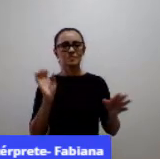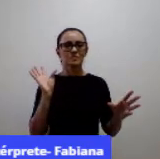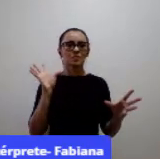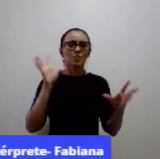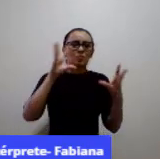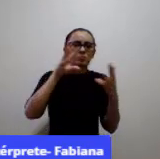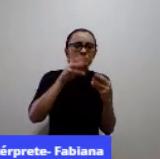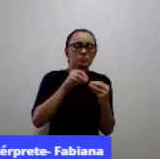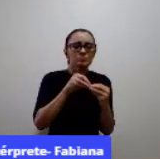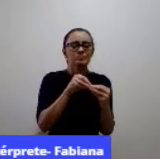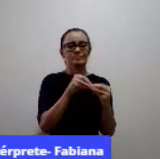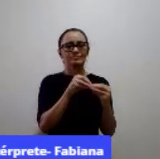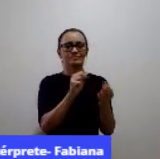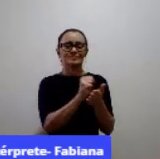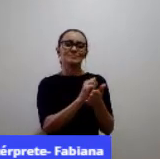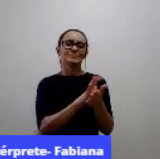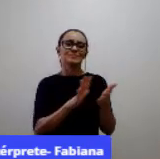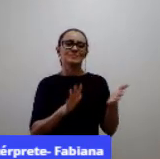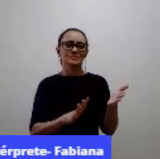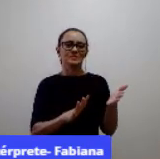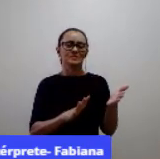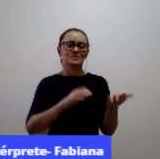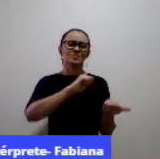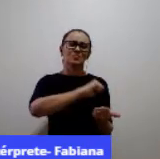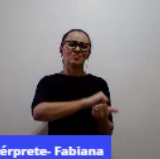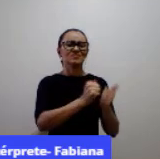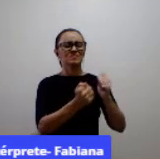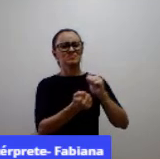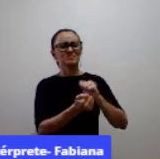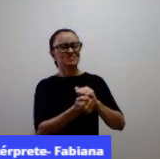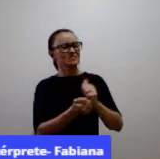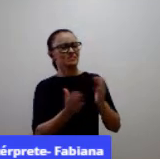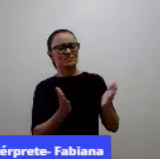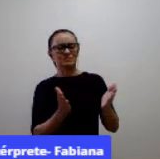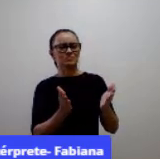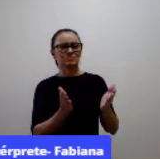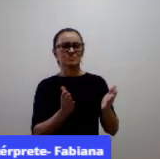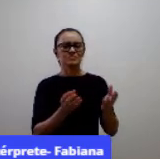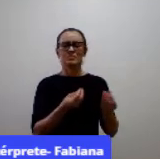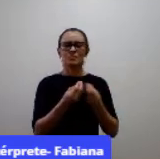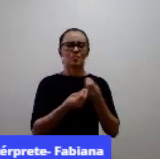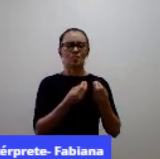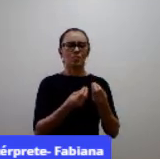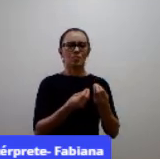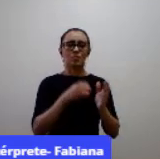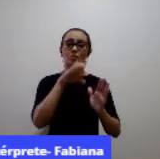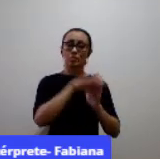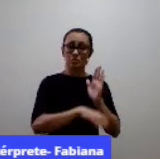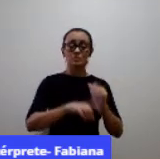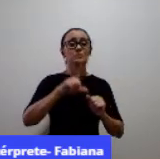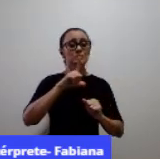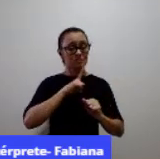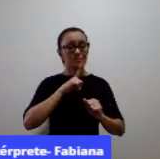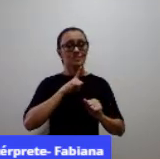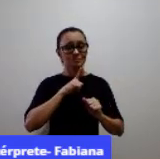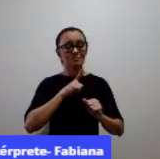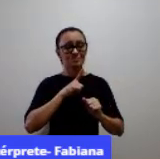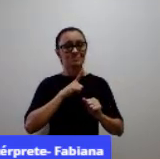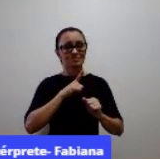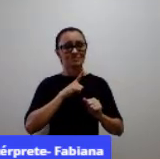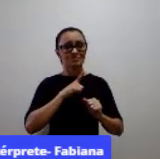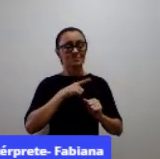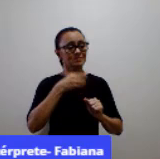atividades, como erroneamente se diz aí, adaptar currículo. O currículo, ele existe, ele é